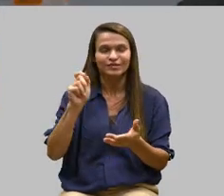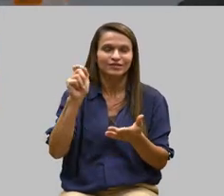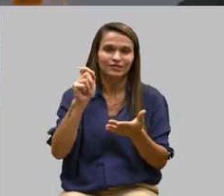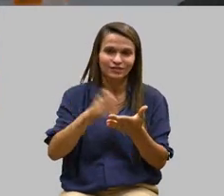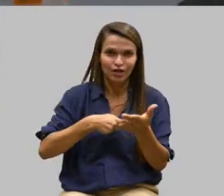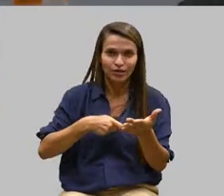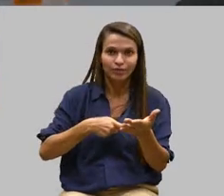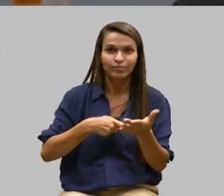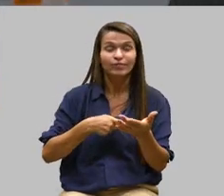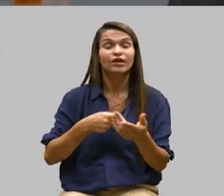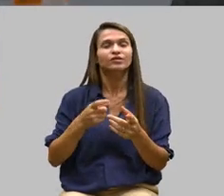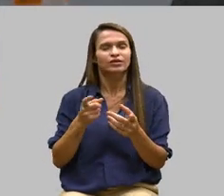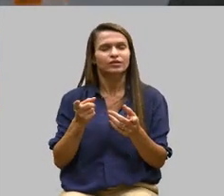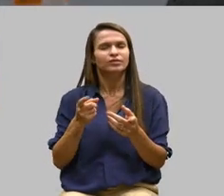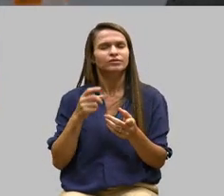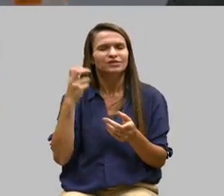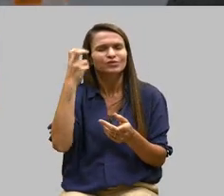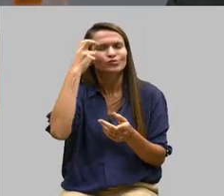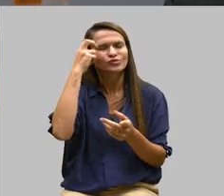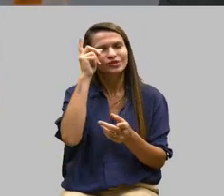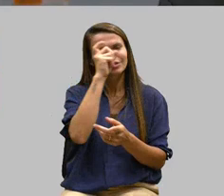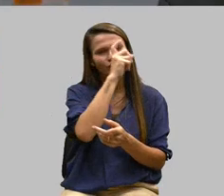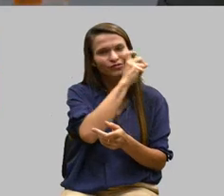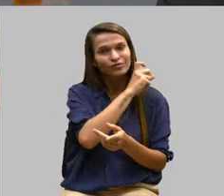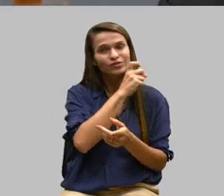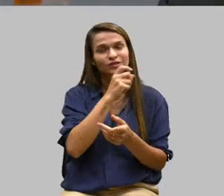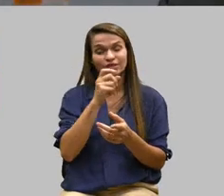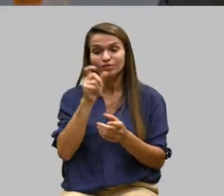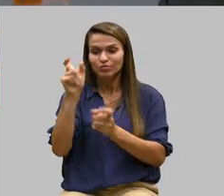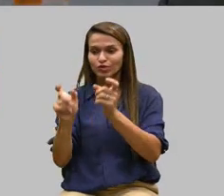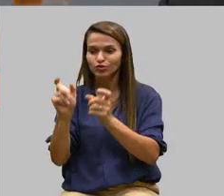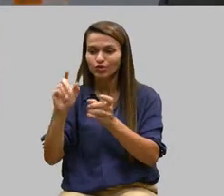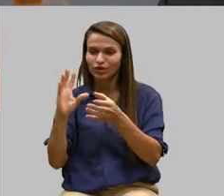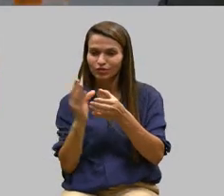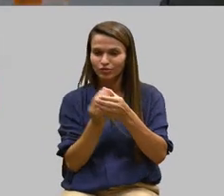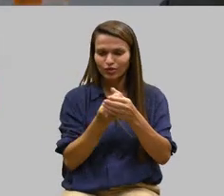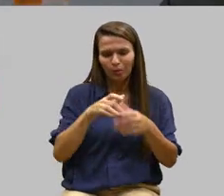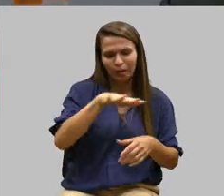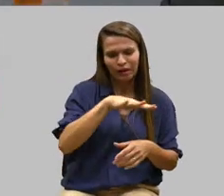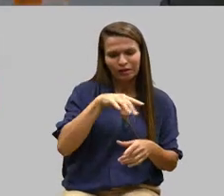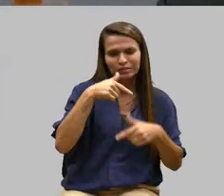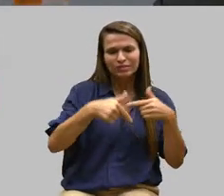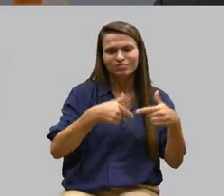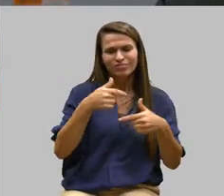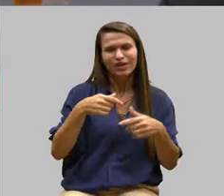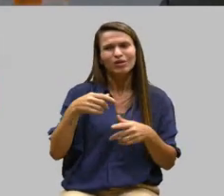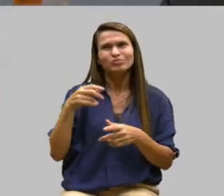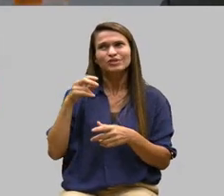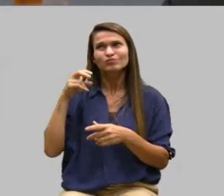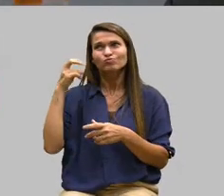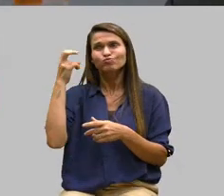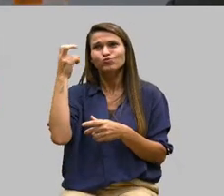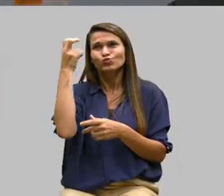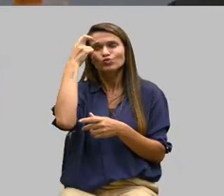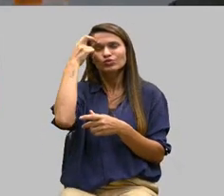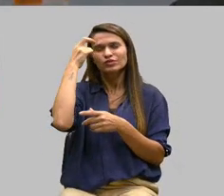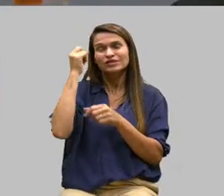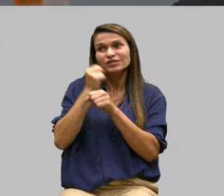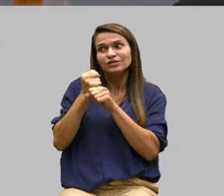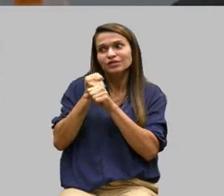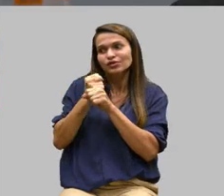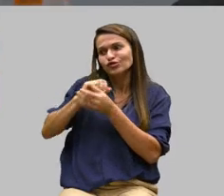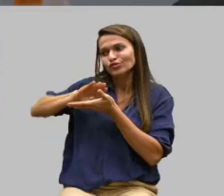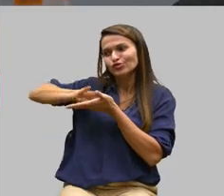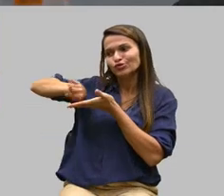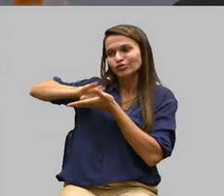E que dificulta a inclusão no mercado de trabalho é uma cultura de anos de exclusão da pessoa com deficiência